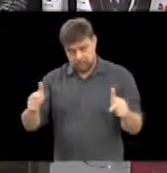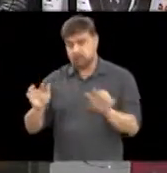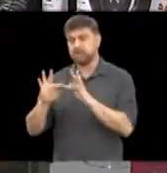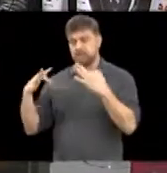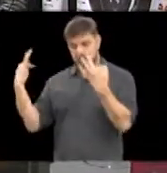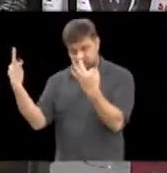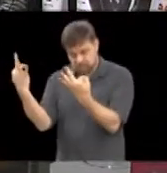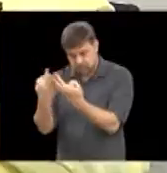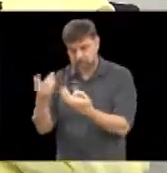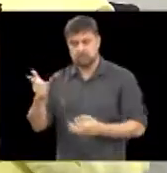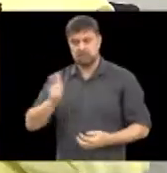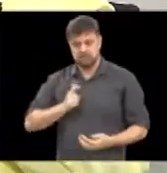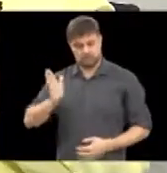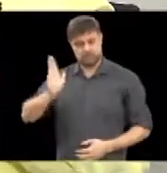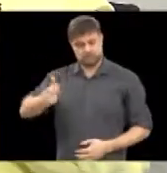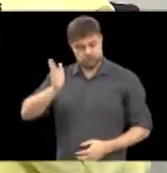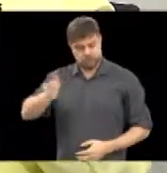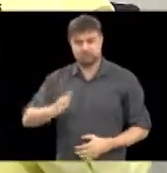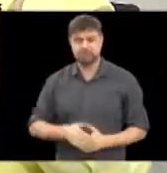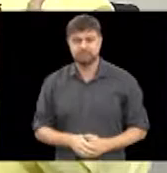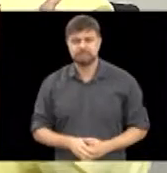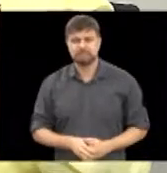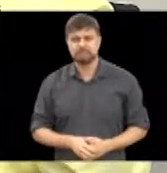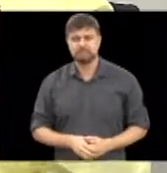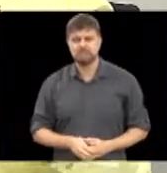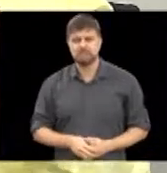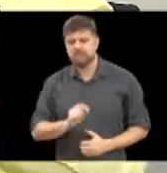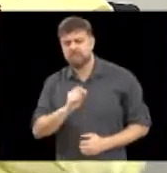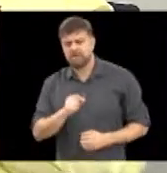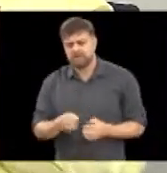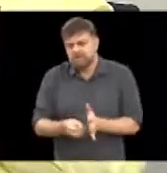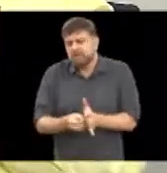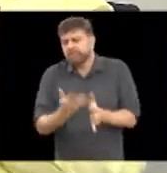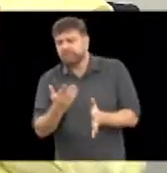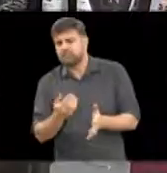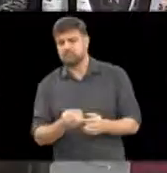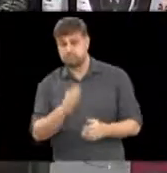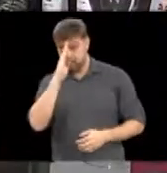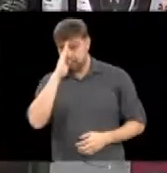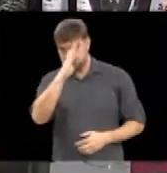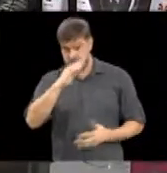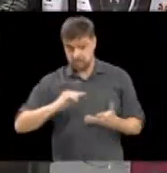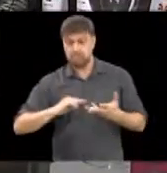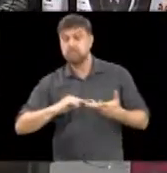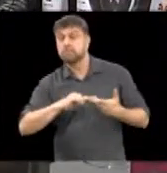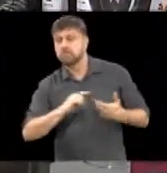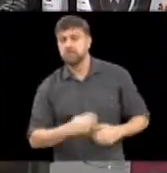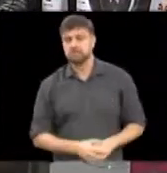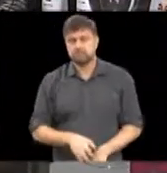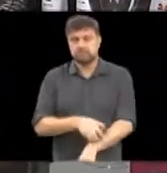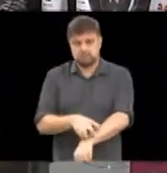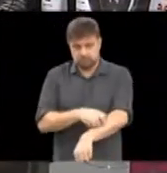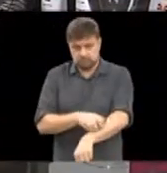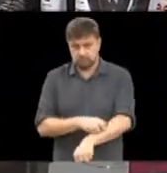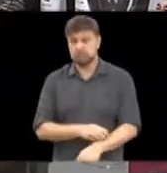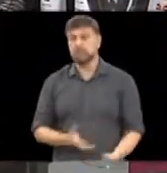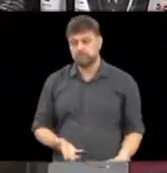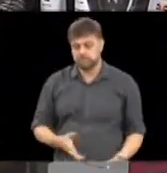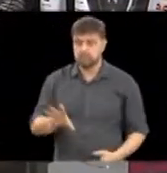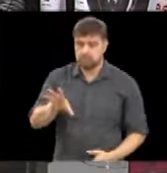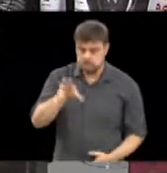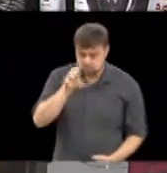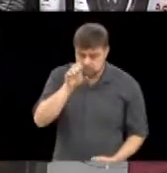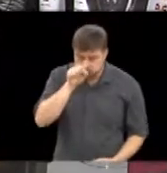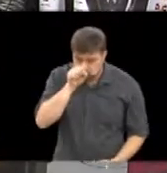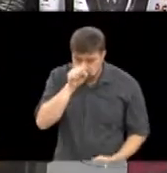sim. É? Bom, quais os tipos mais comuns de alergia? Os mais comuns, tá. Respiratório,